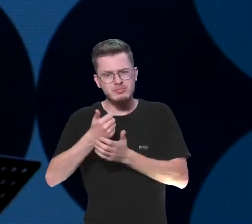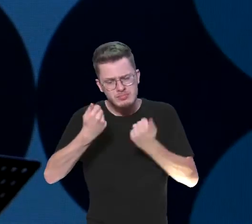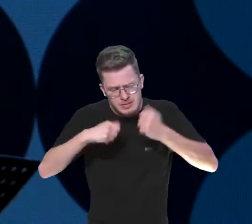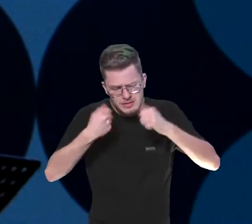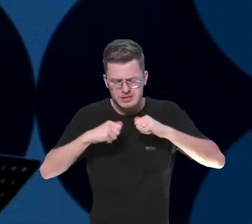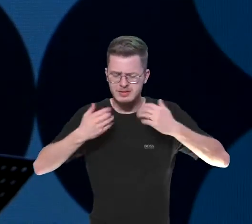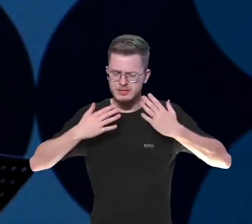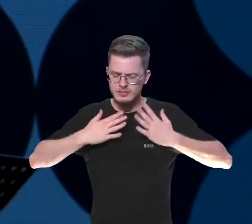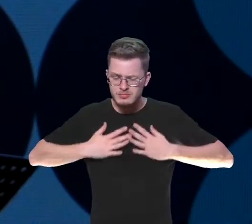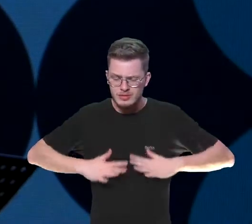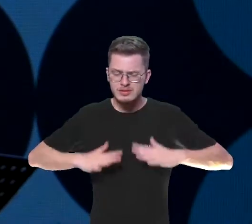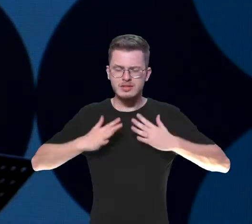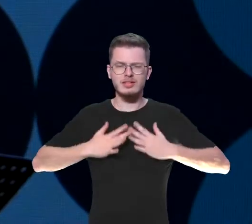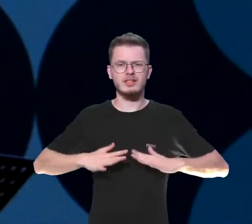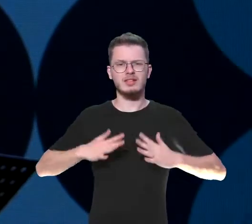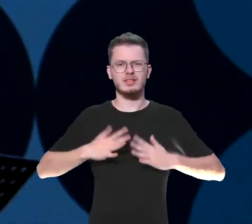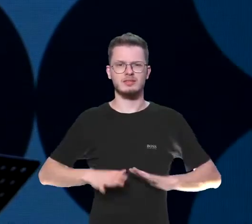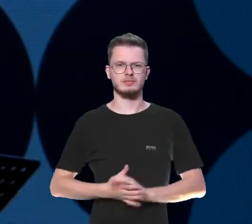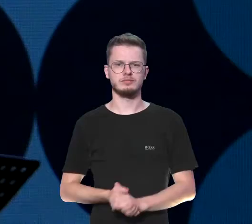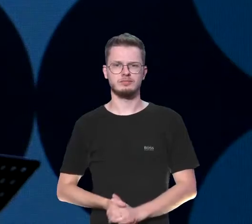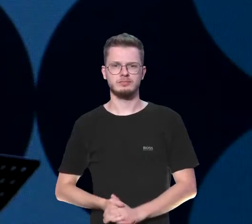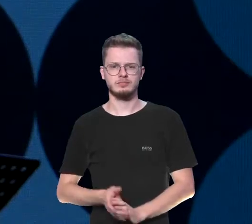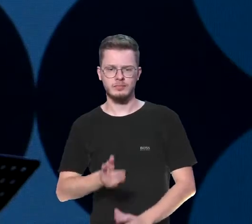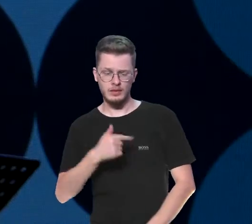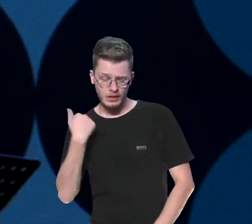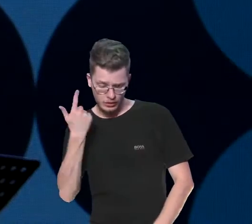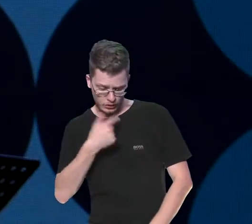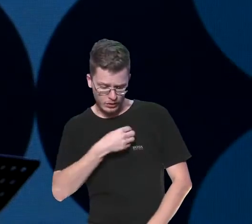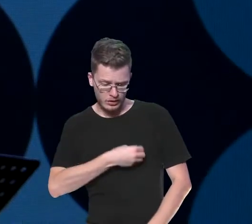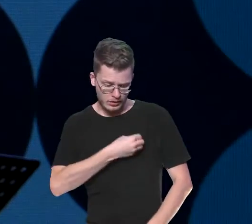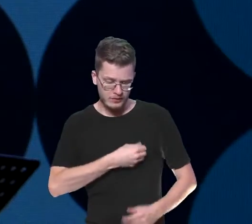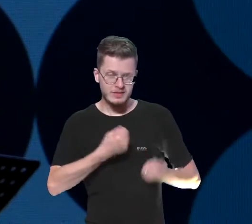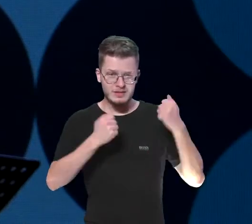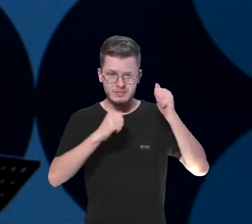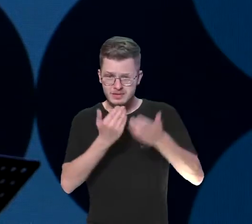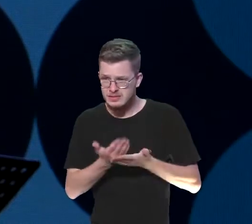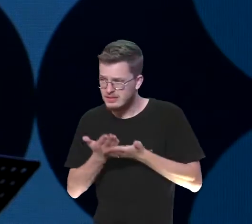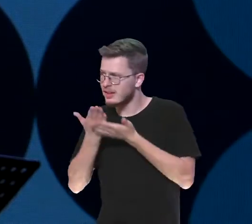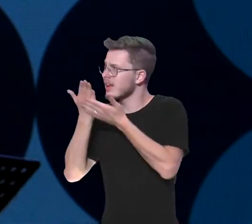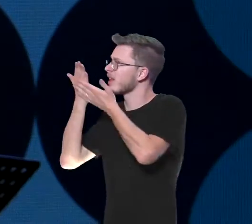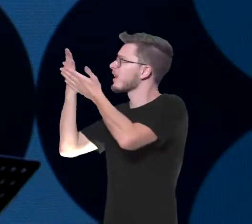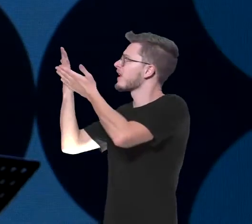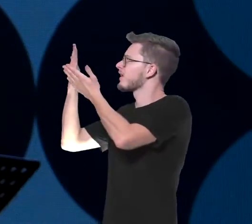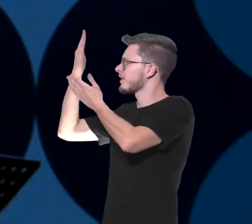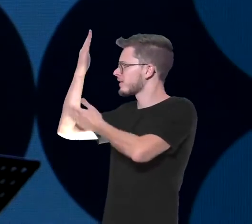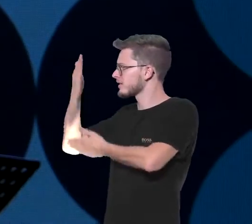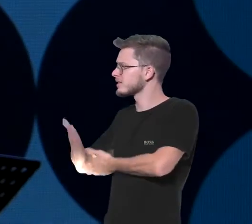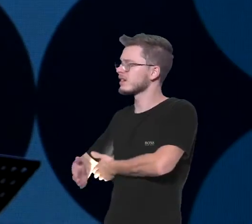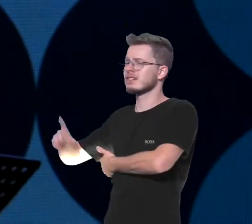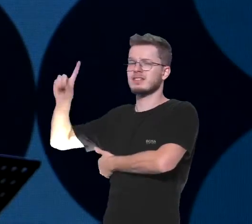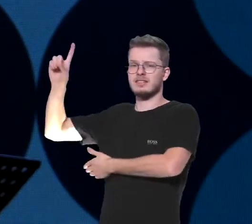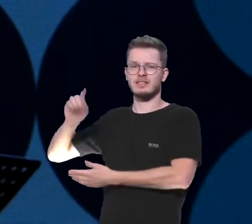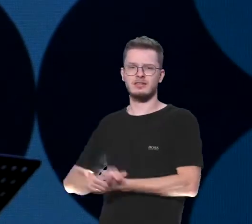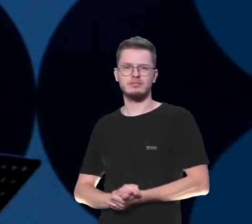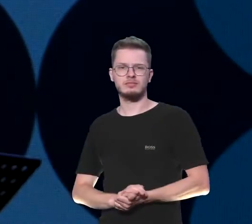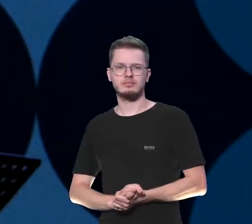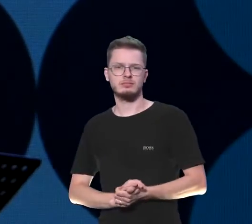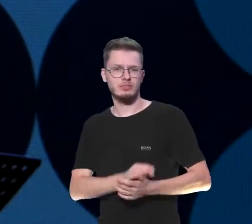cruz. Quem sabe existem coisas aí no seu coração, você tem sentido te